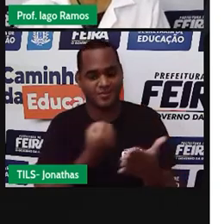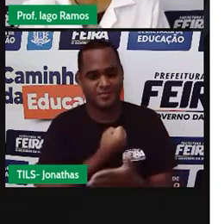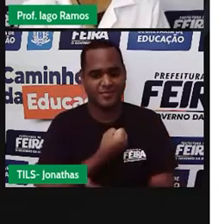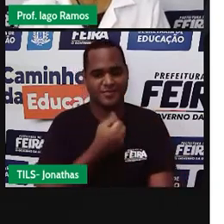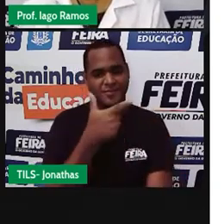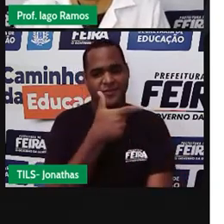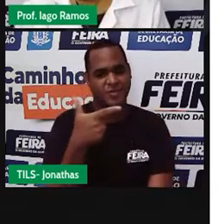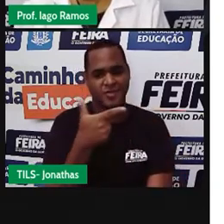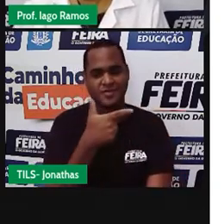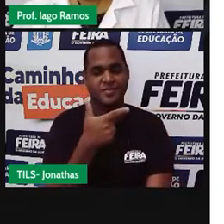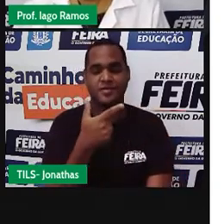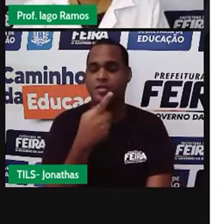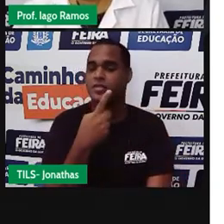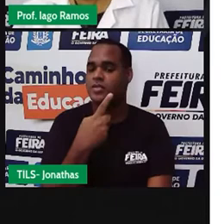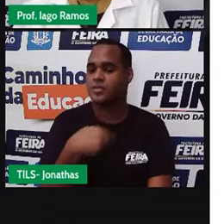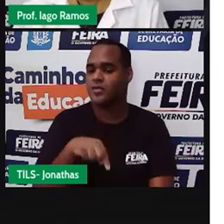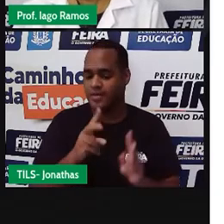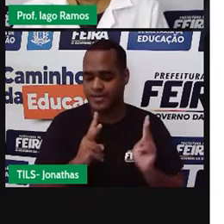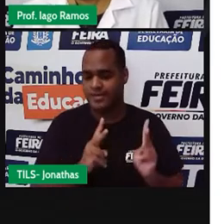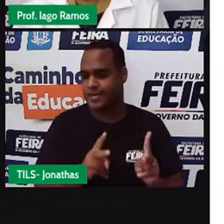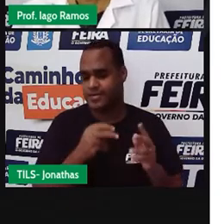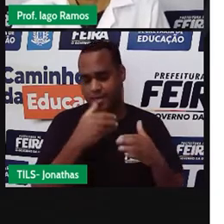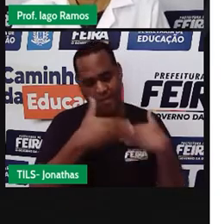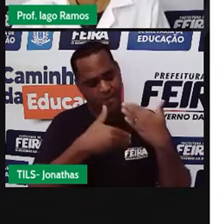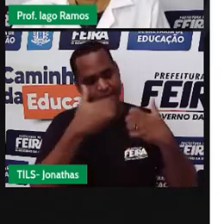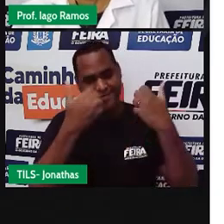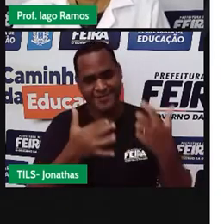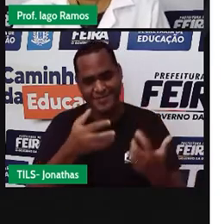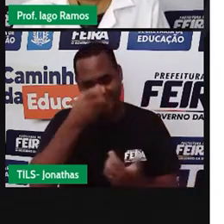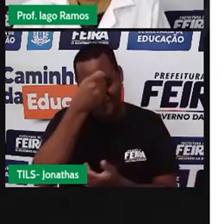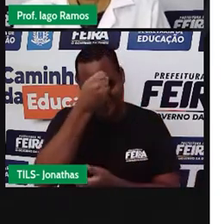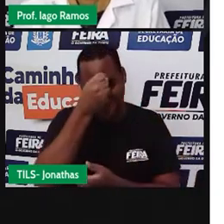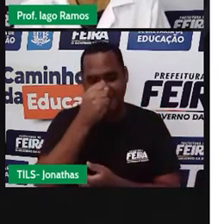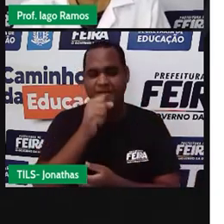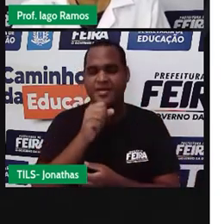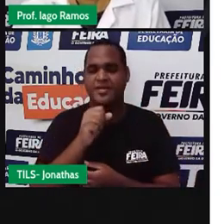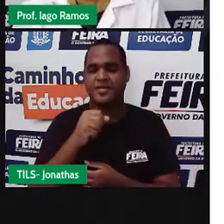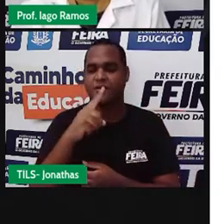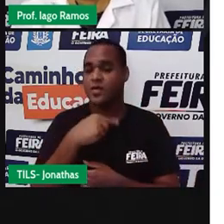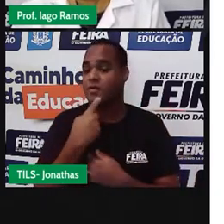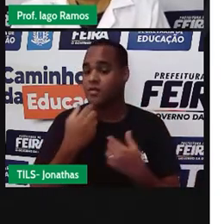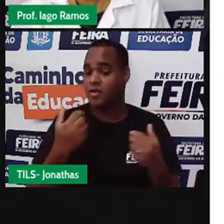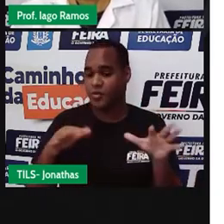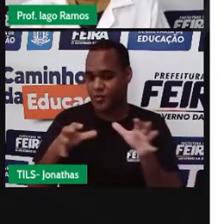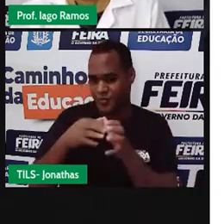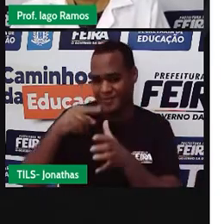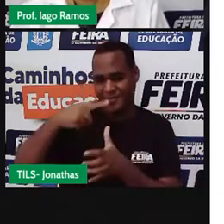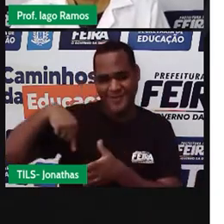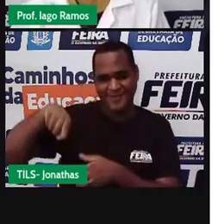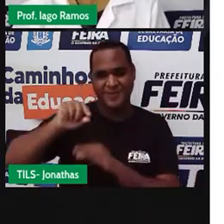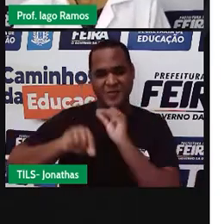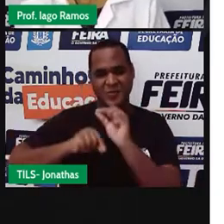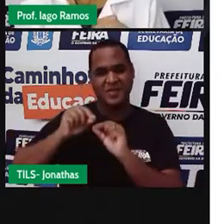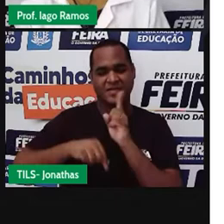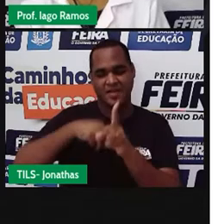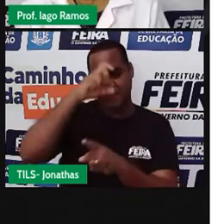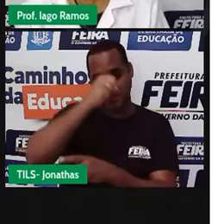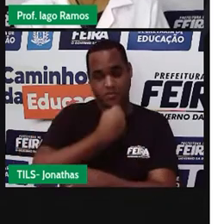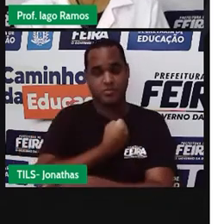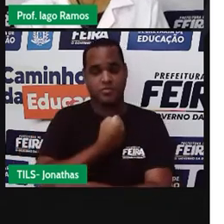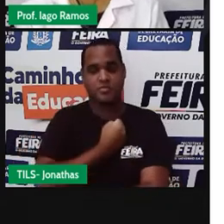como continuidade do que a gente começou a aprender a gente vai começar aprender nessa aula 22